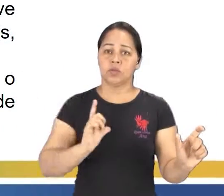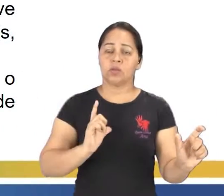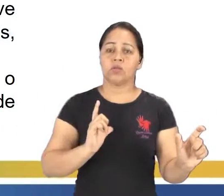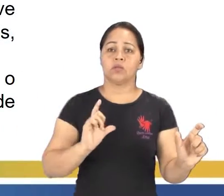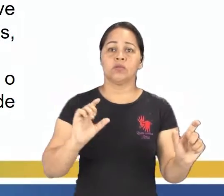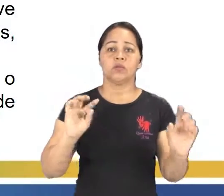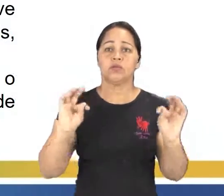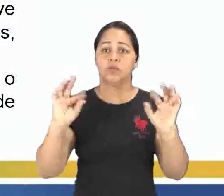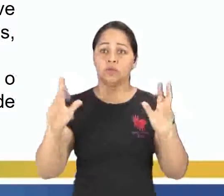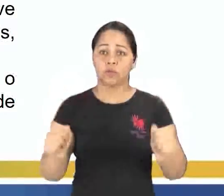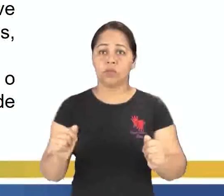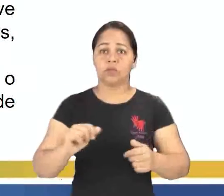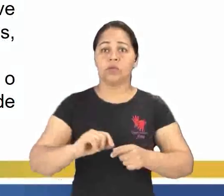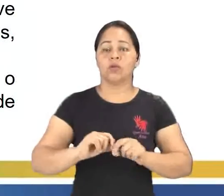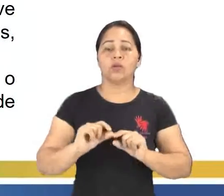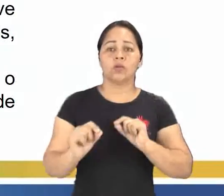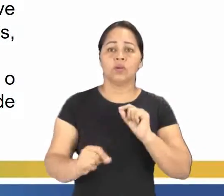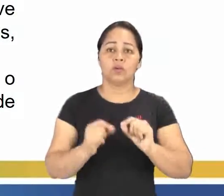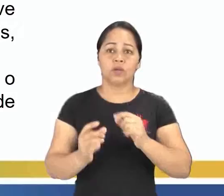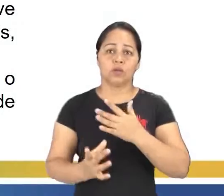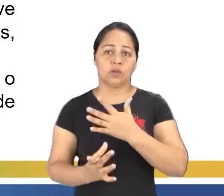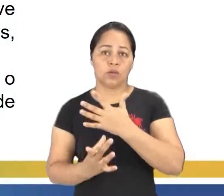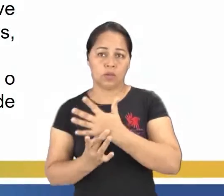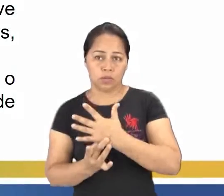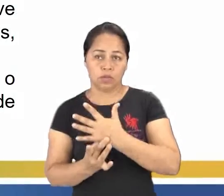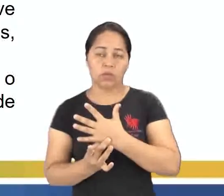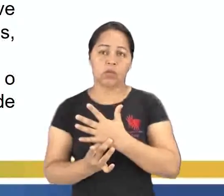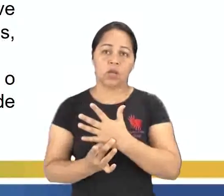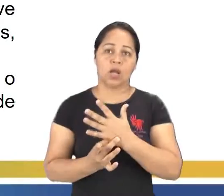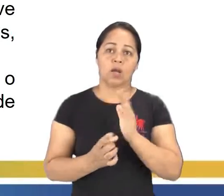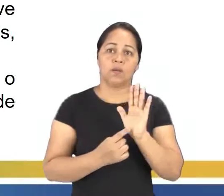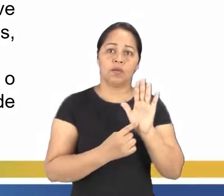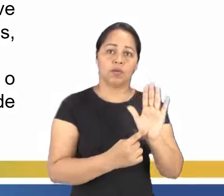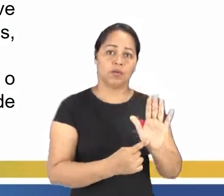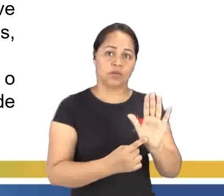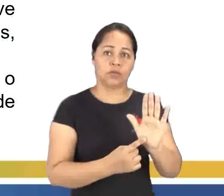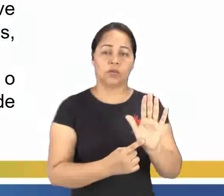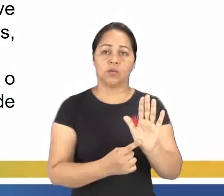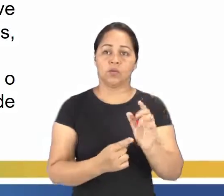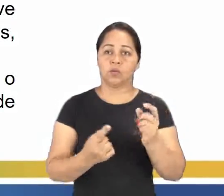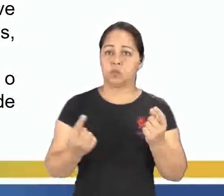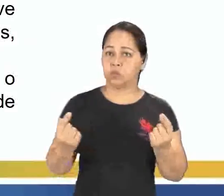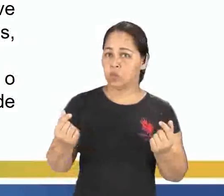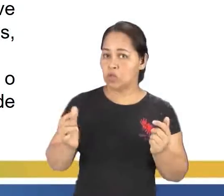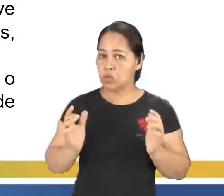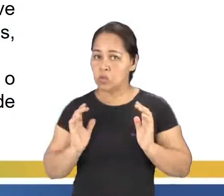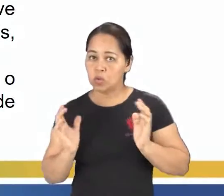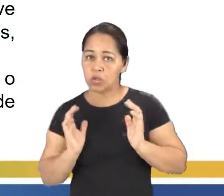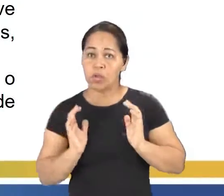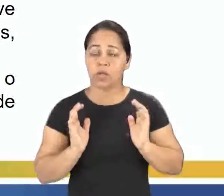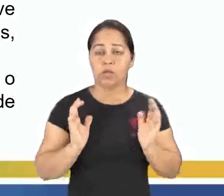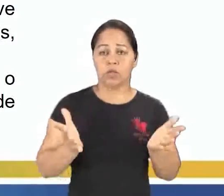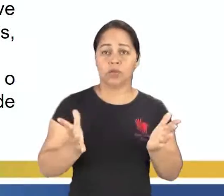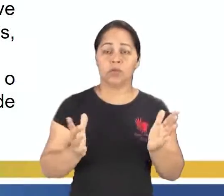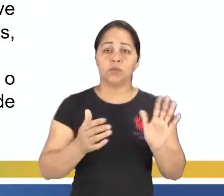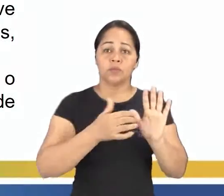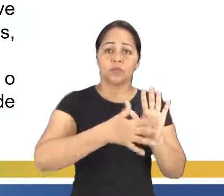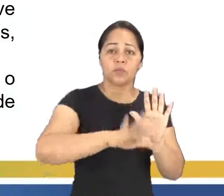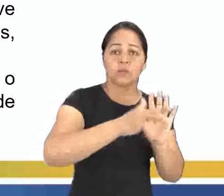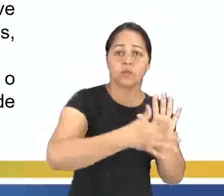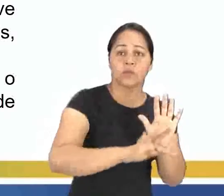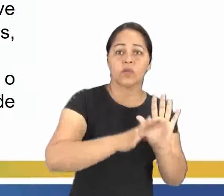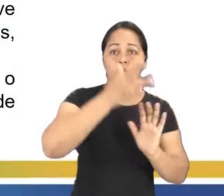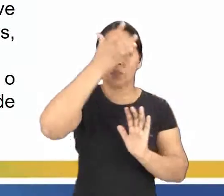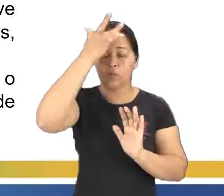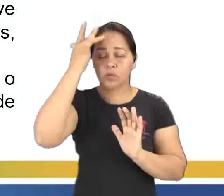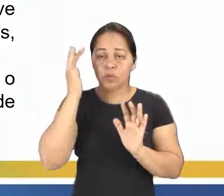Enquanto que no realismo os personagens retratam a classe burguesa, no naturalismo essas pessoas são simples, elas são as ditas